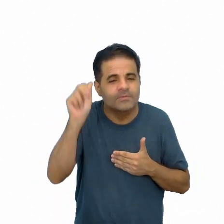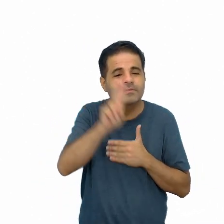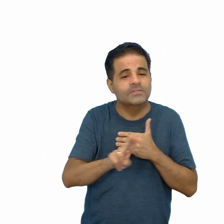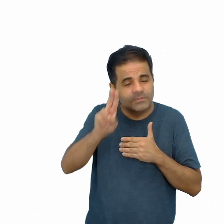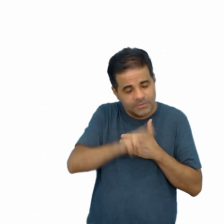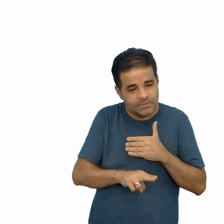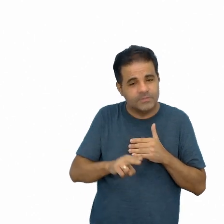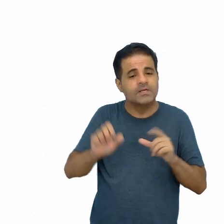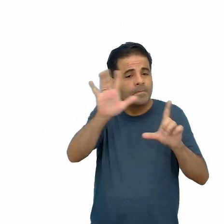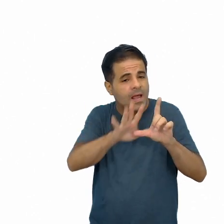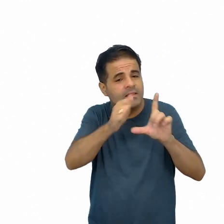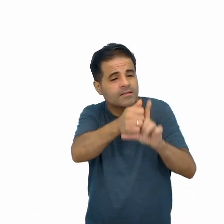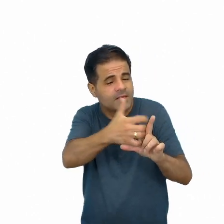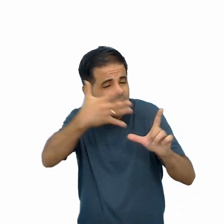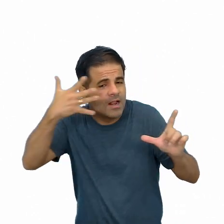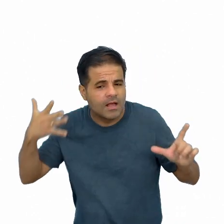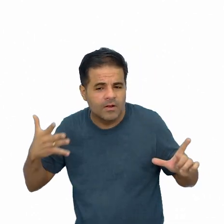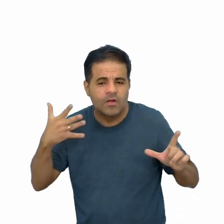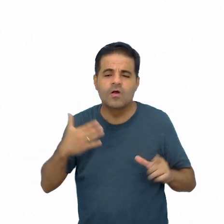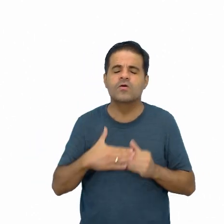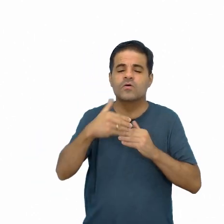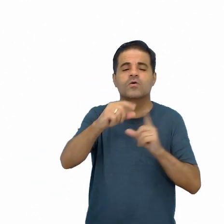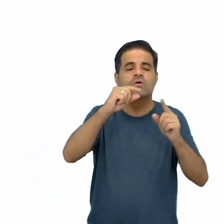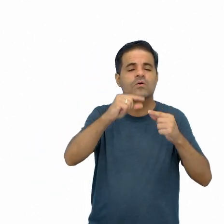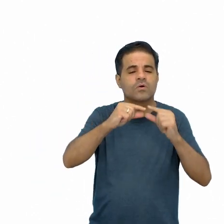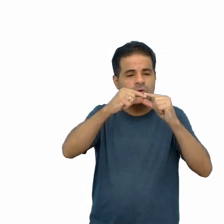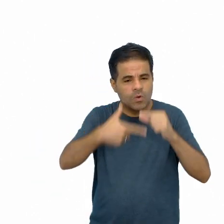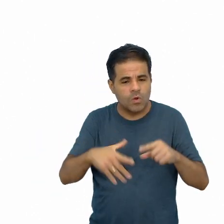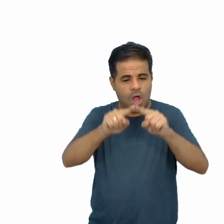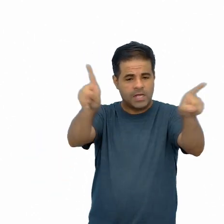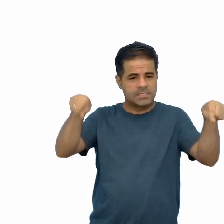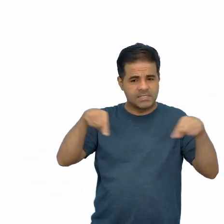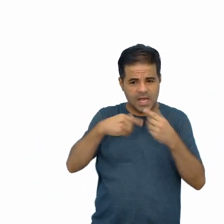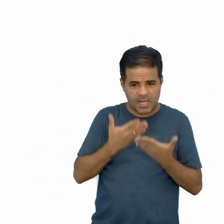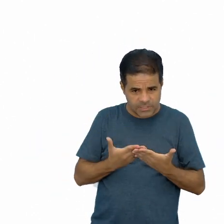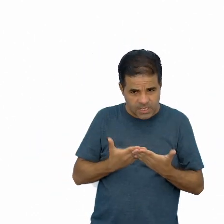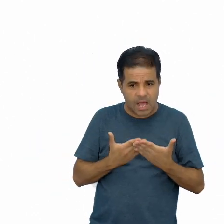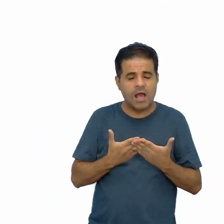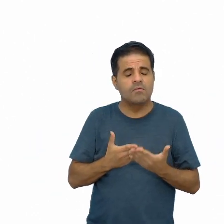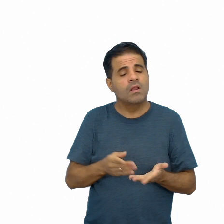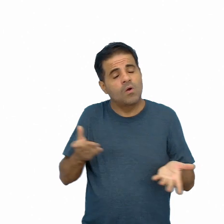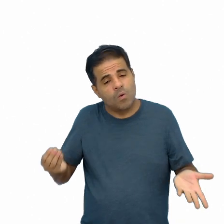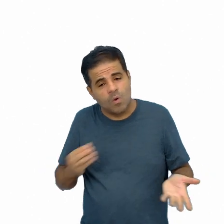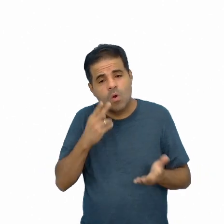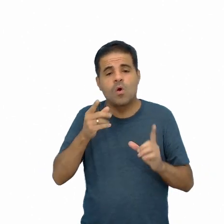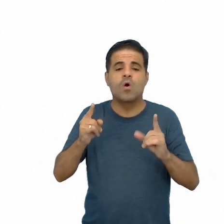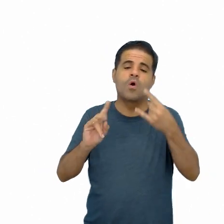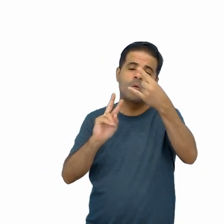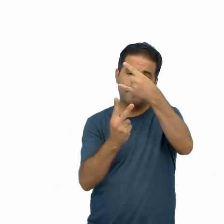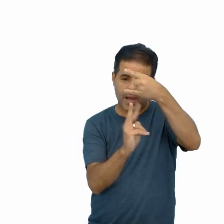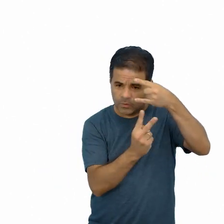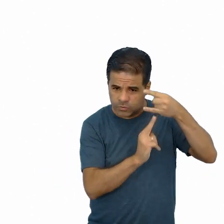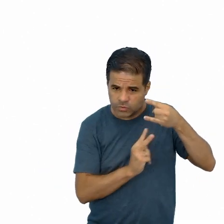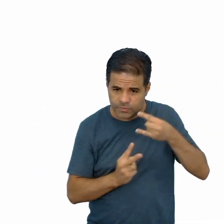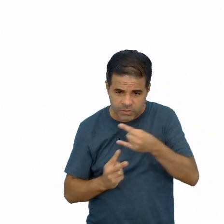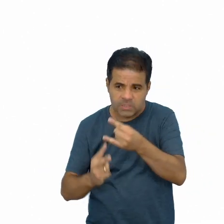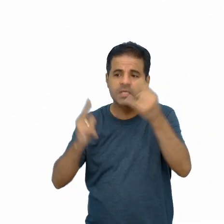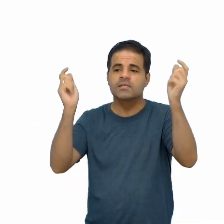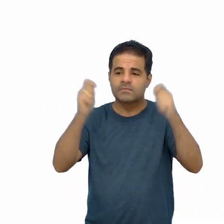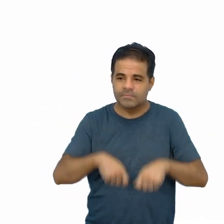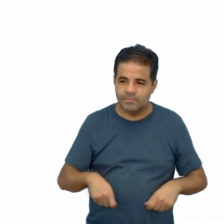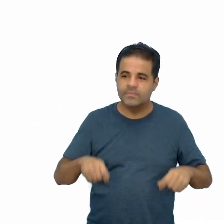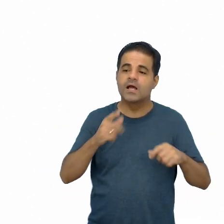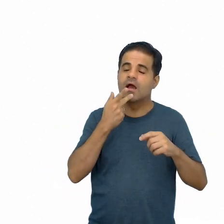essas plataformas institucionais, né, do Google Sala de Aula, ou Google Classroom, ou do Microsoft Teams, não para